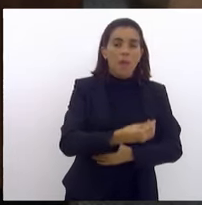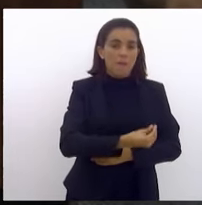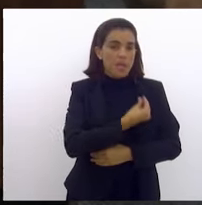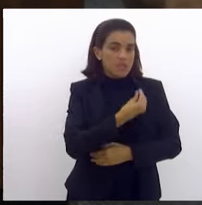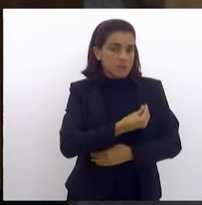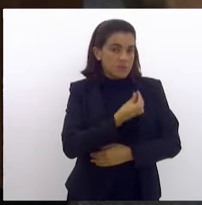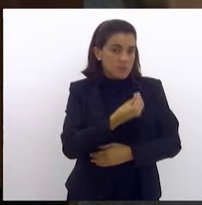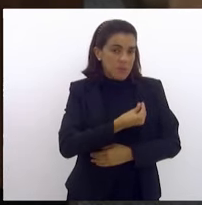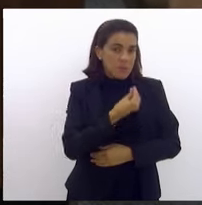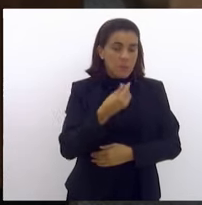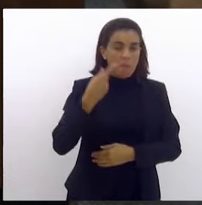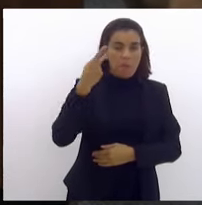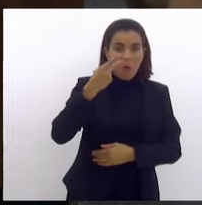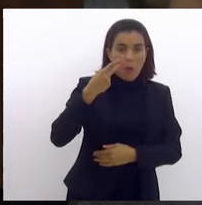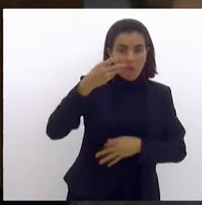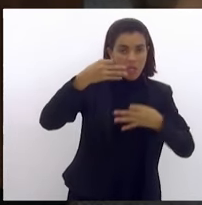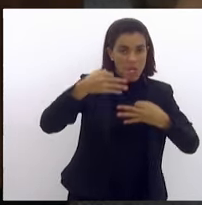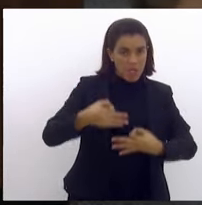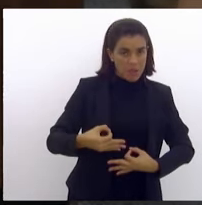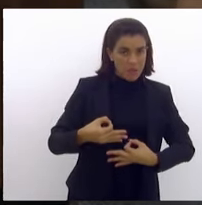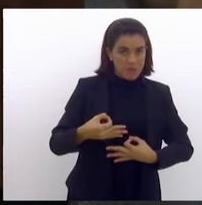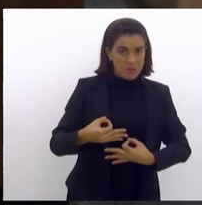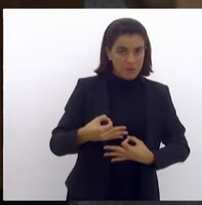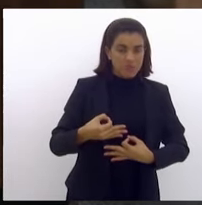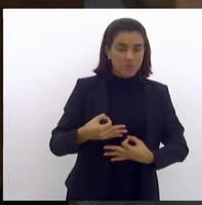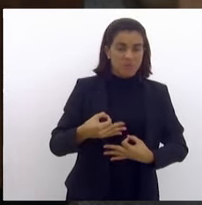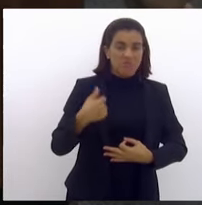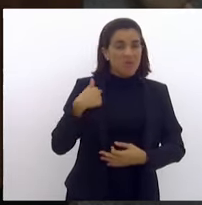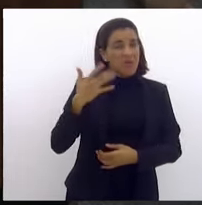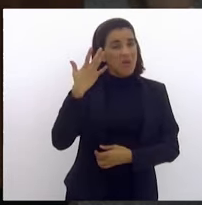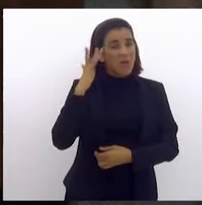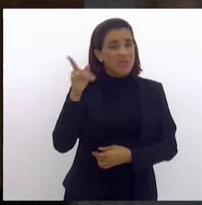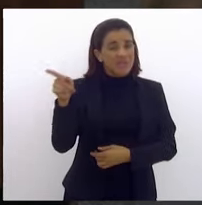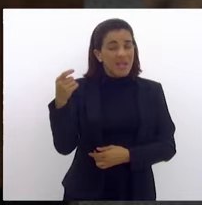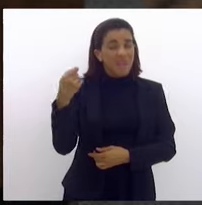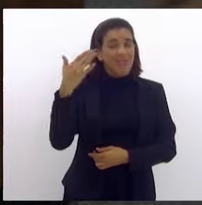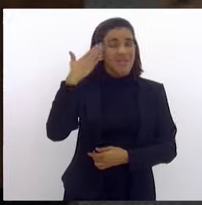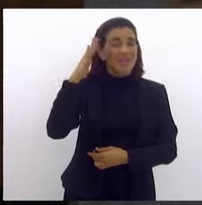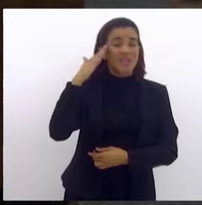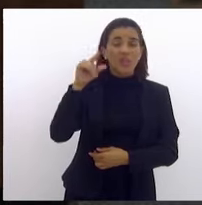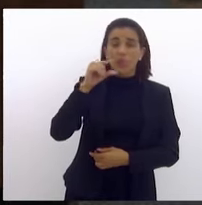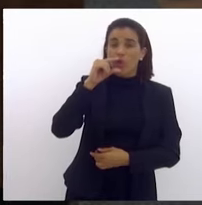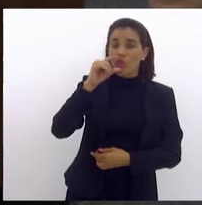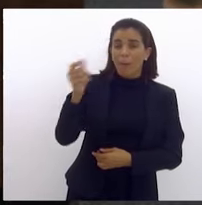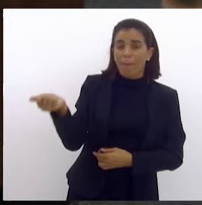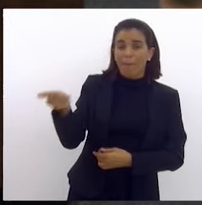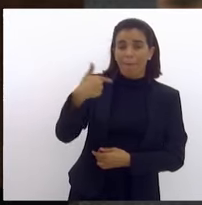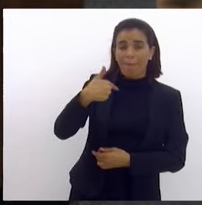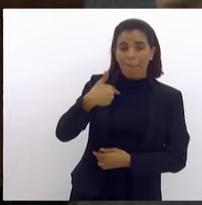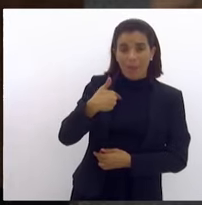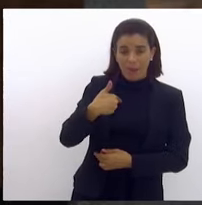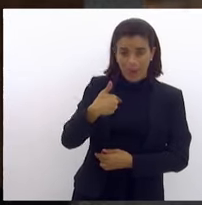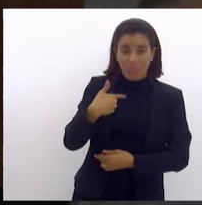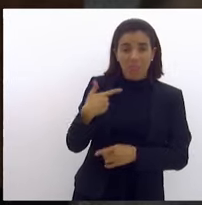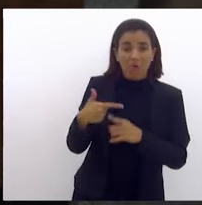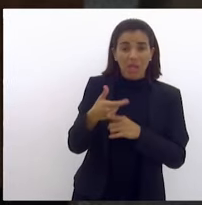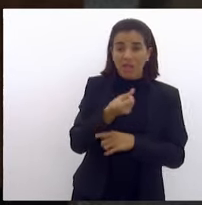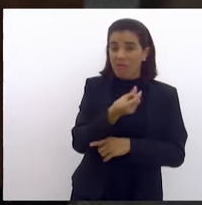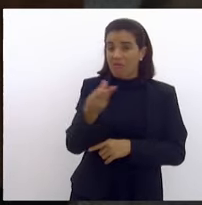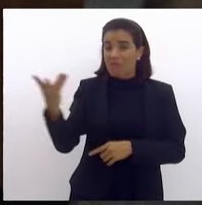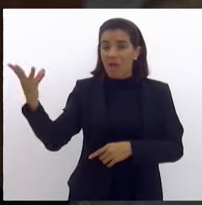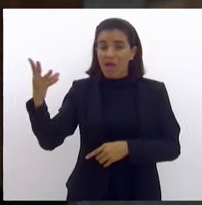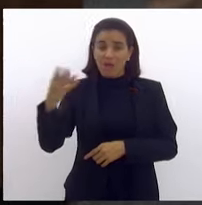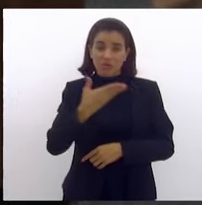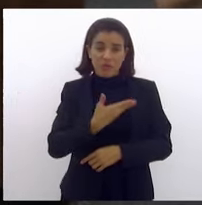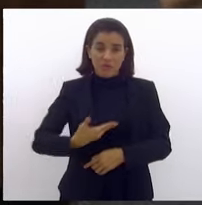participação política legítima, eu acho que ele deve entender de boquinha muito melhor do que eu, porque ele tem várias no governo